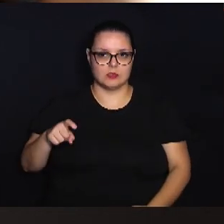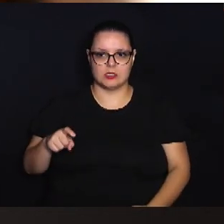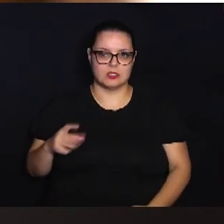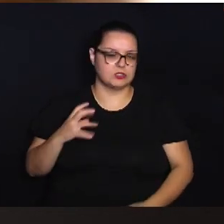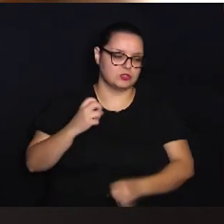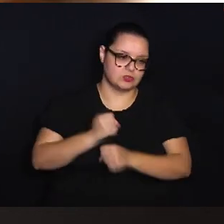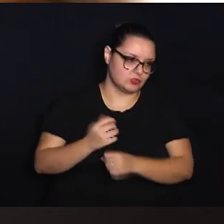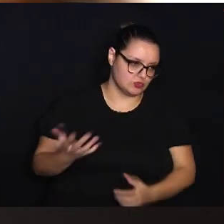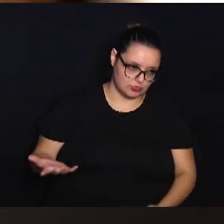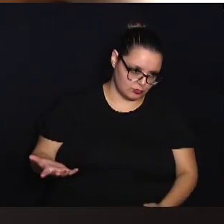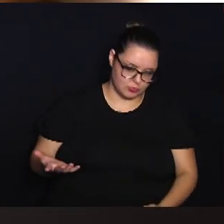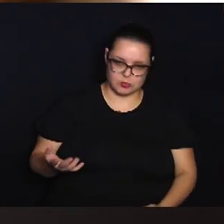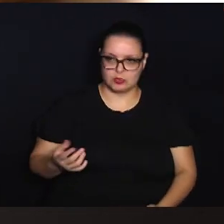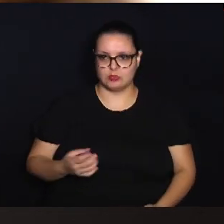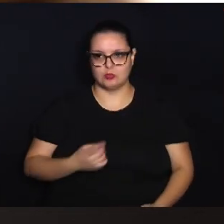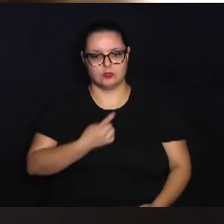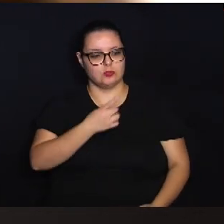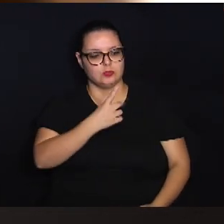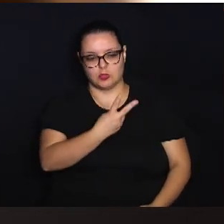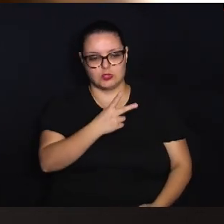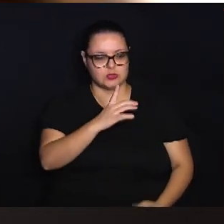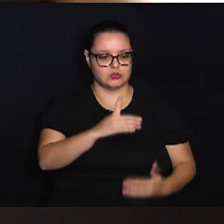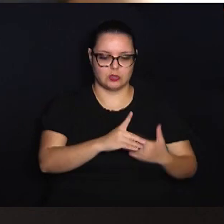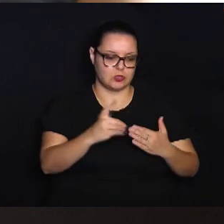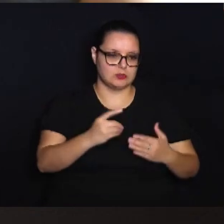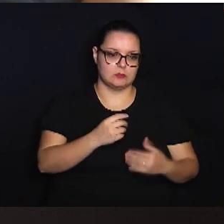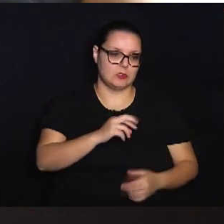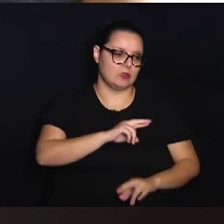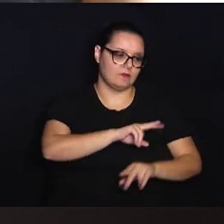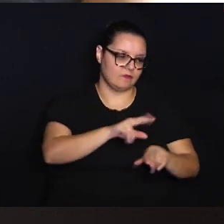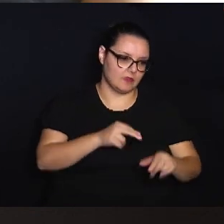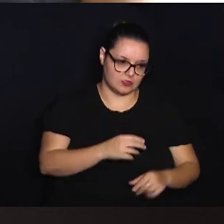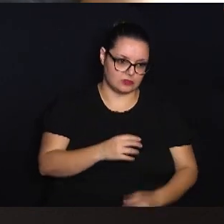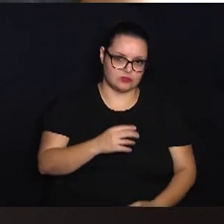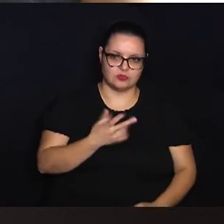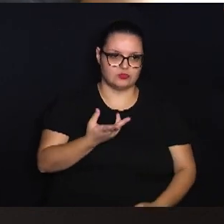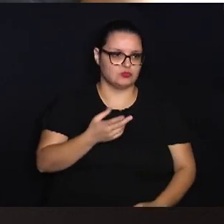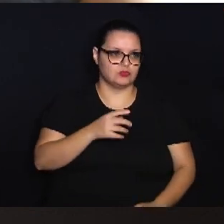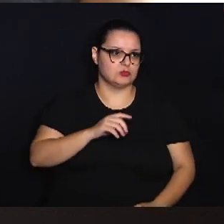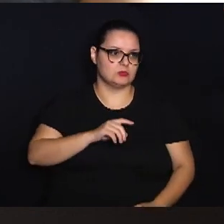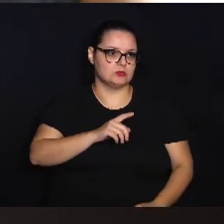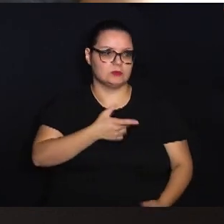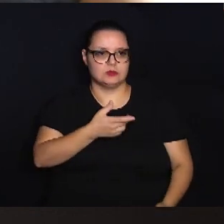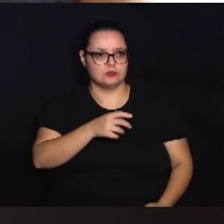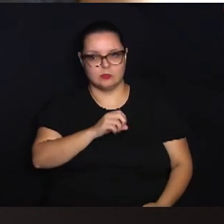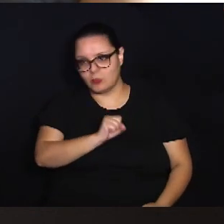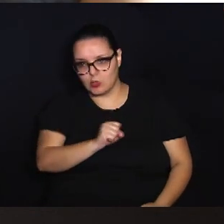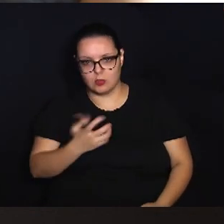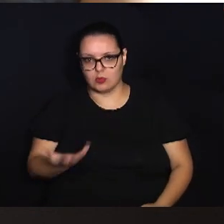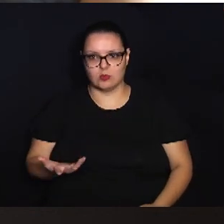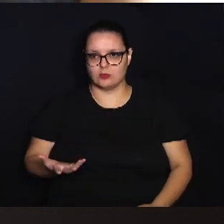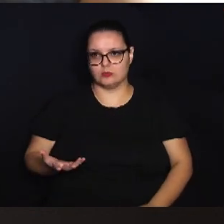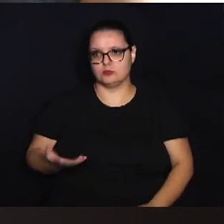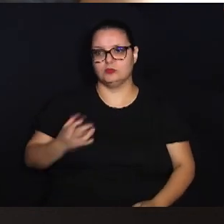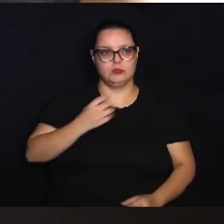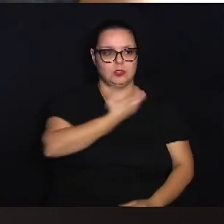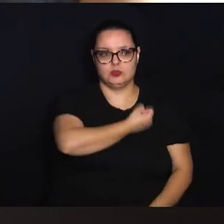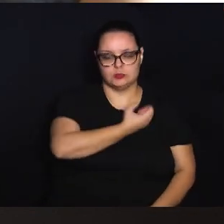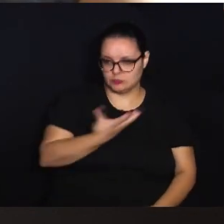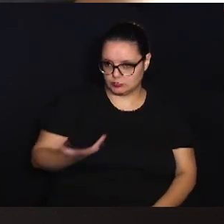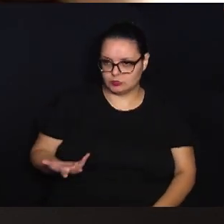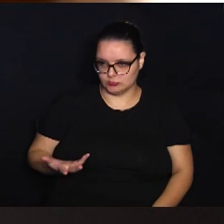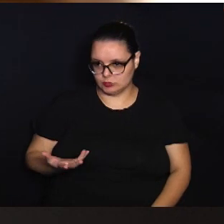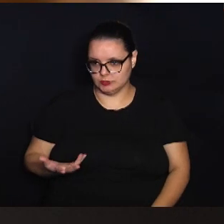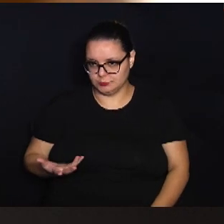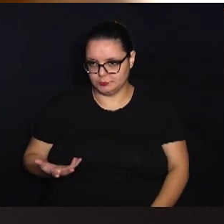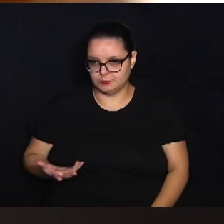X pontos, né? $1 para 10 pontos, enfim, você tem todo tipo de paridade. Você pode converter milhas através, né, do uso do cartão.